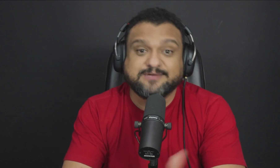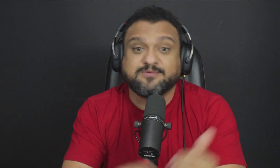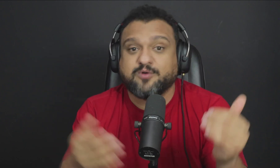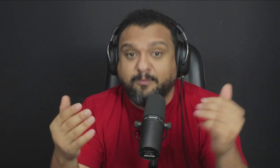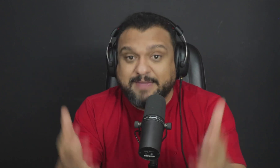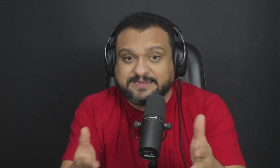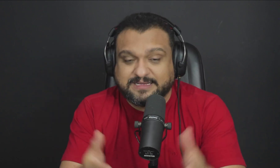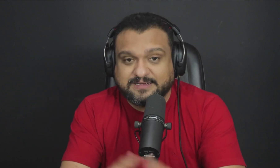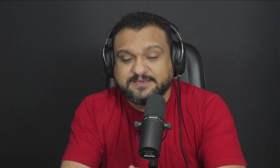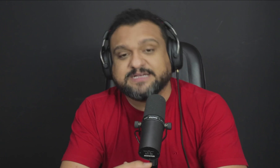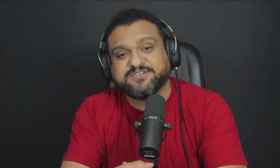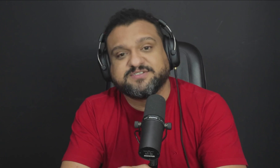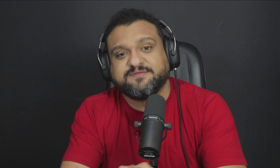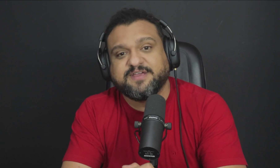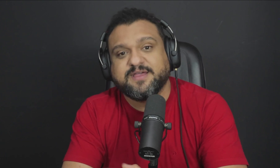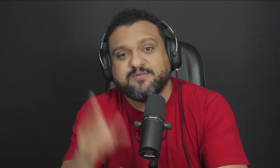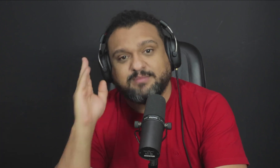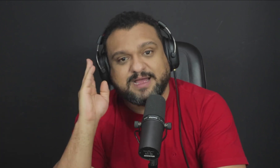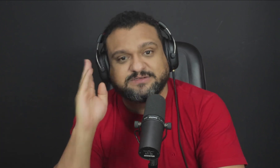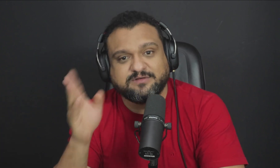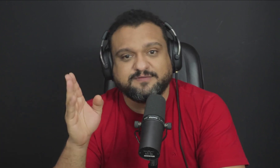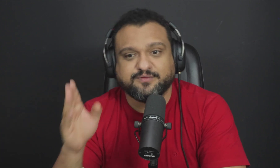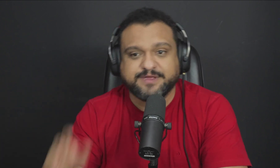aqui no Brasil comenta a gente se vê um abraço fui